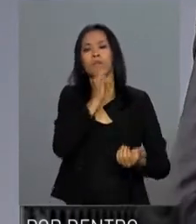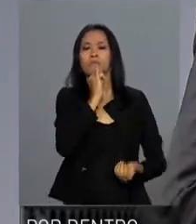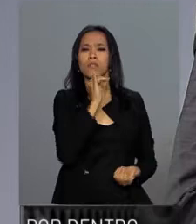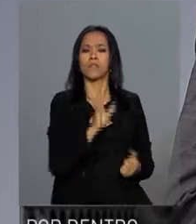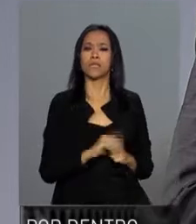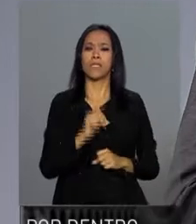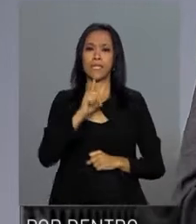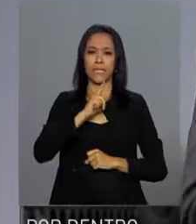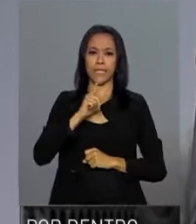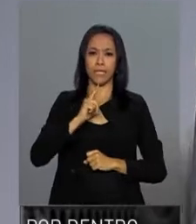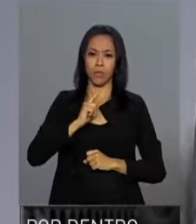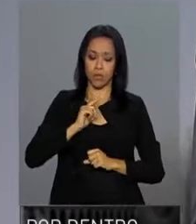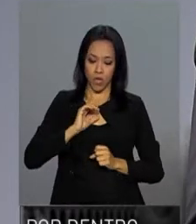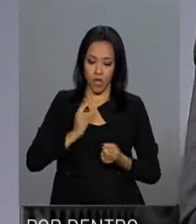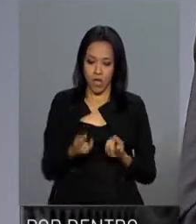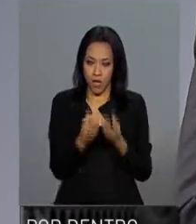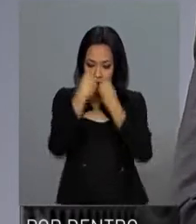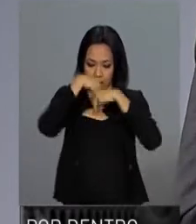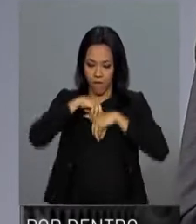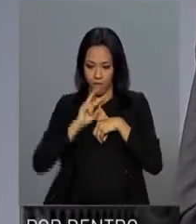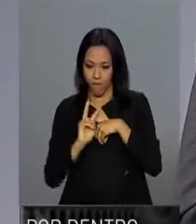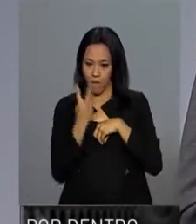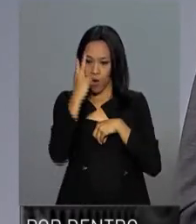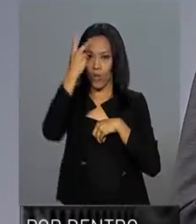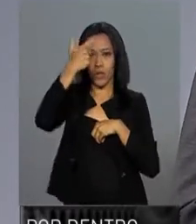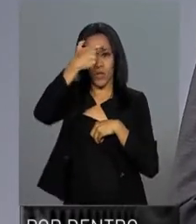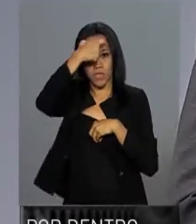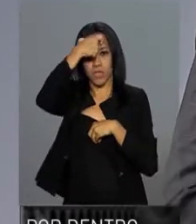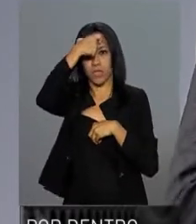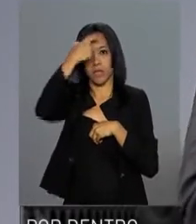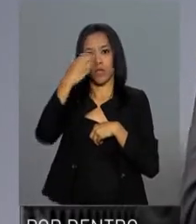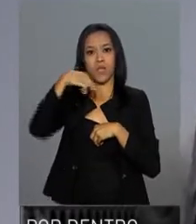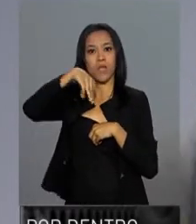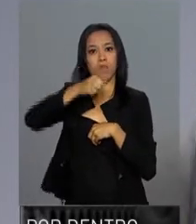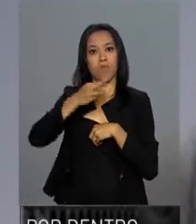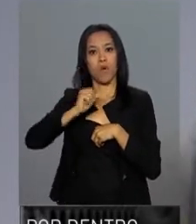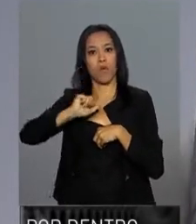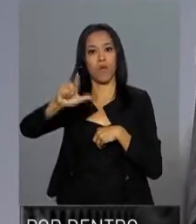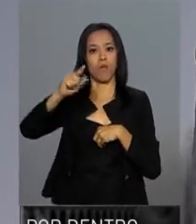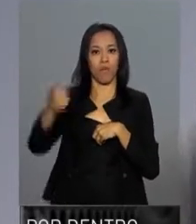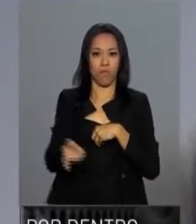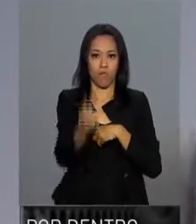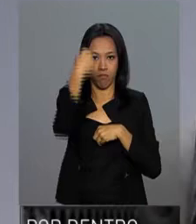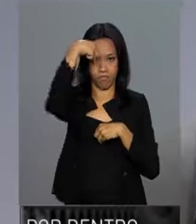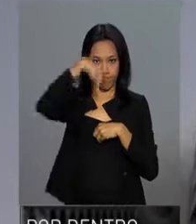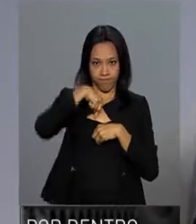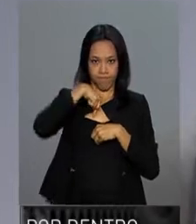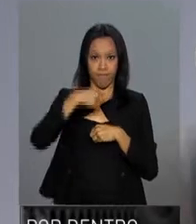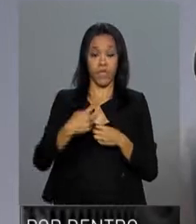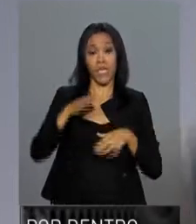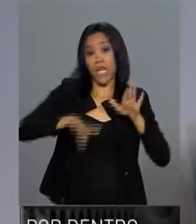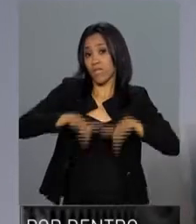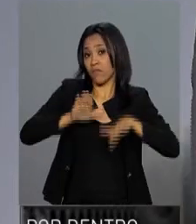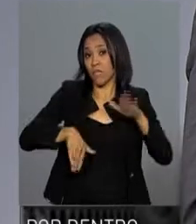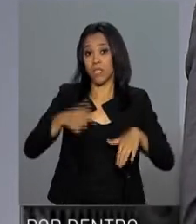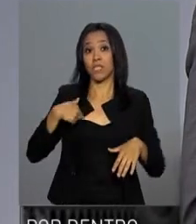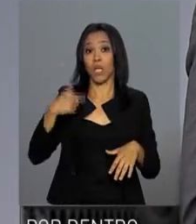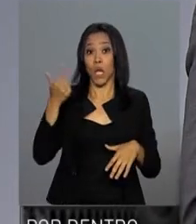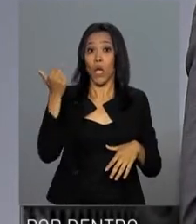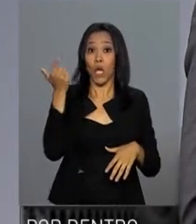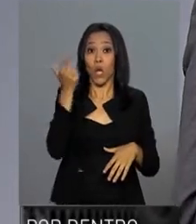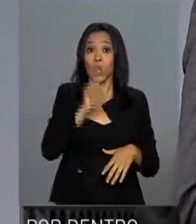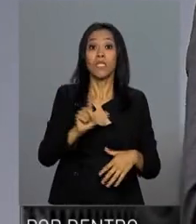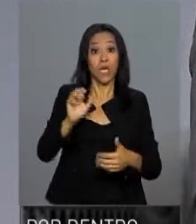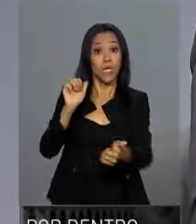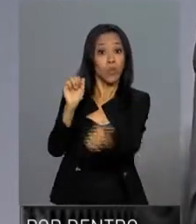formação de valores morais de valores é e imateriais que você muitas vezes consegue formar com o